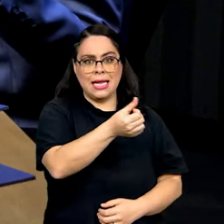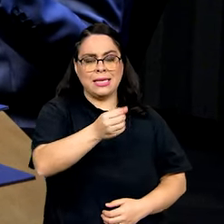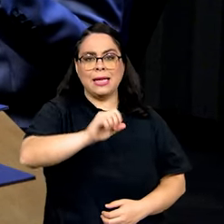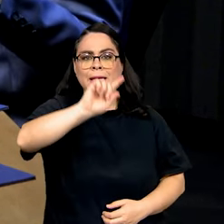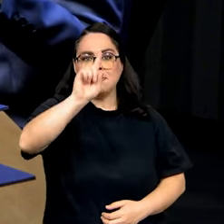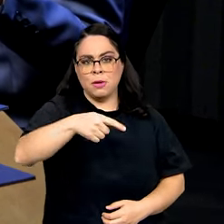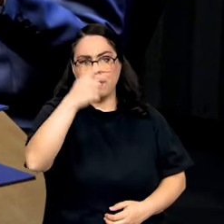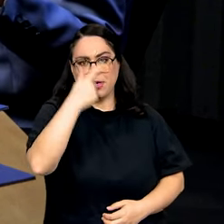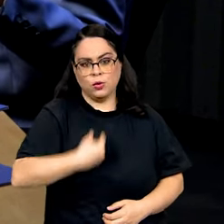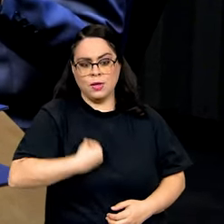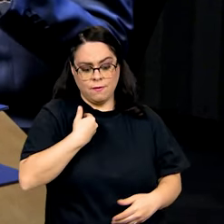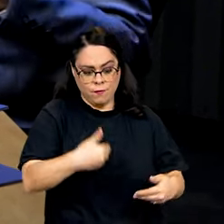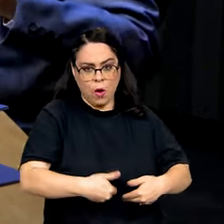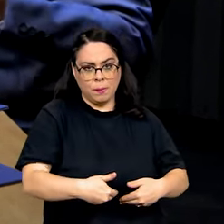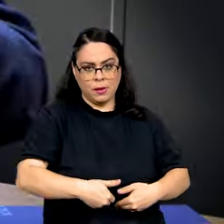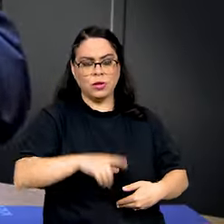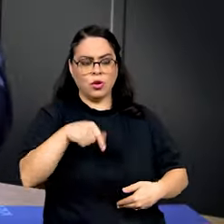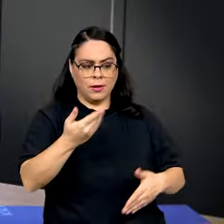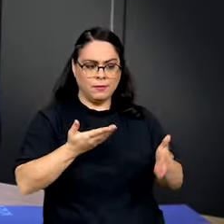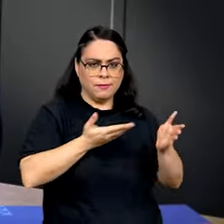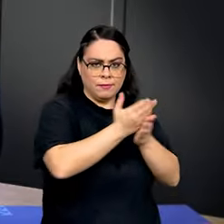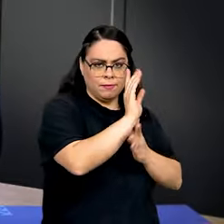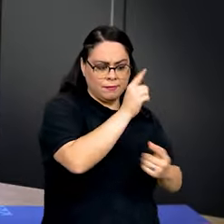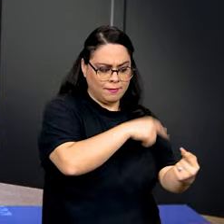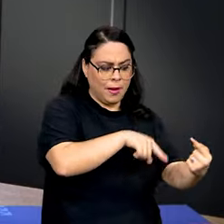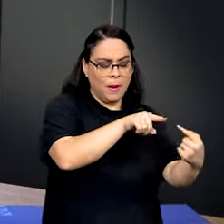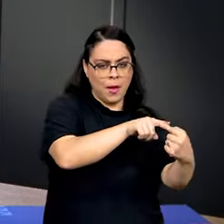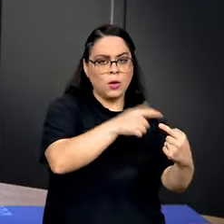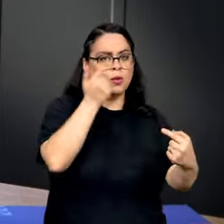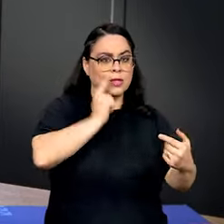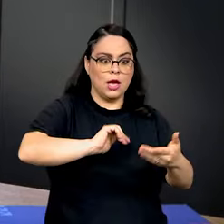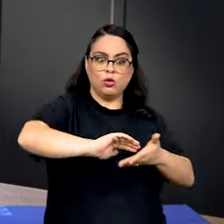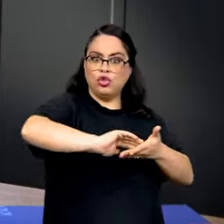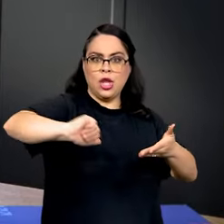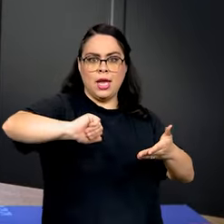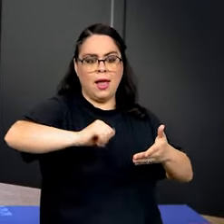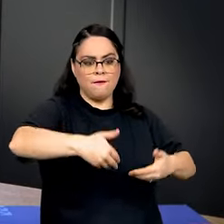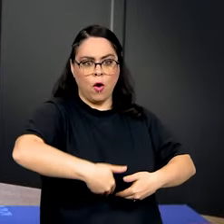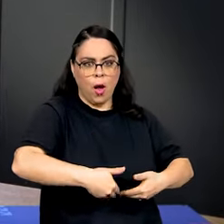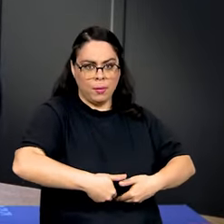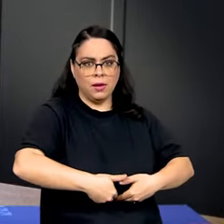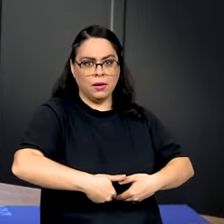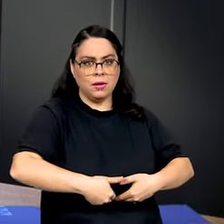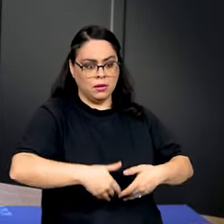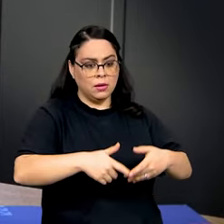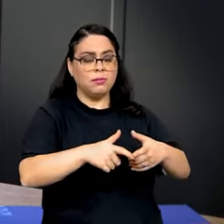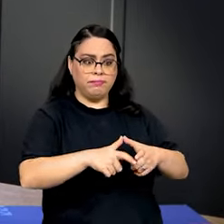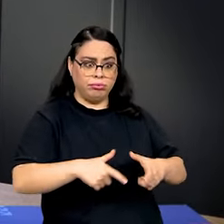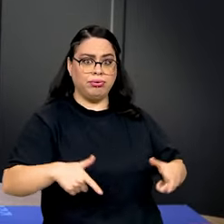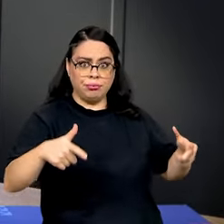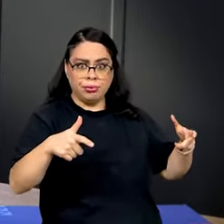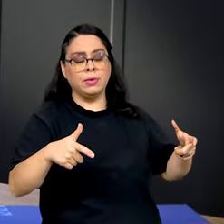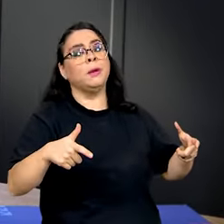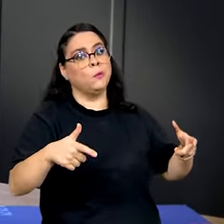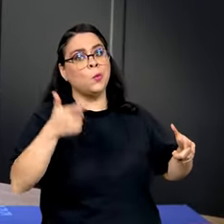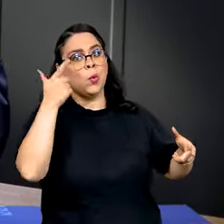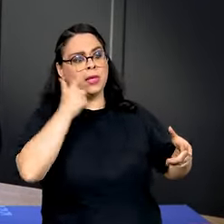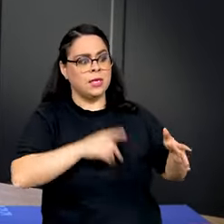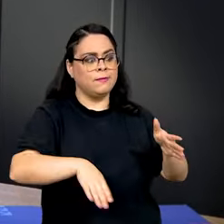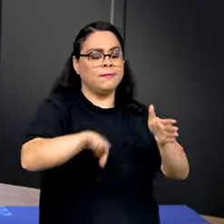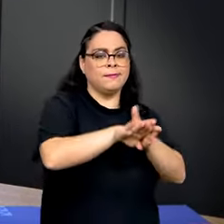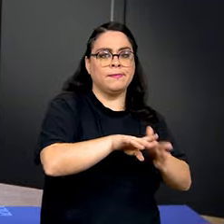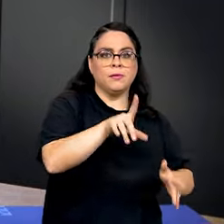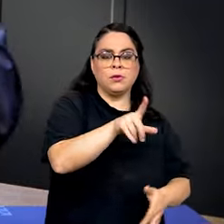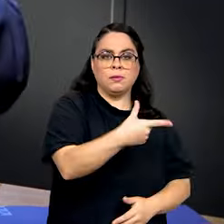pessoas passando fome a gente aprovou uma meta de tirar o mundo da fome e fe foi crescer nós chegamos